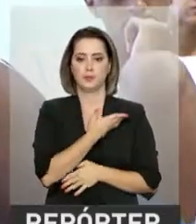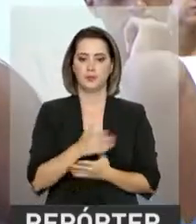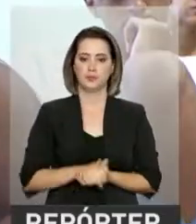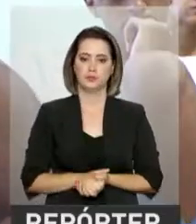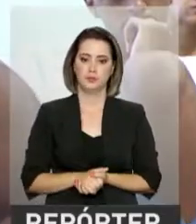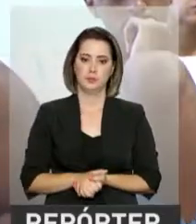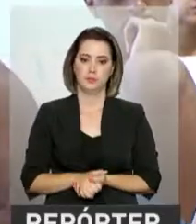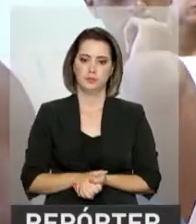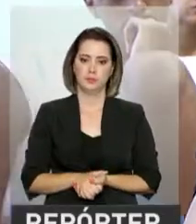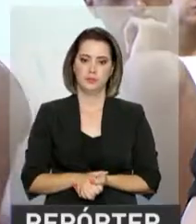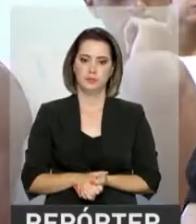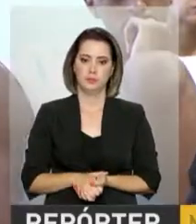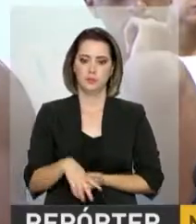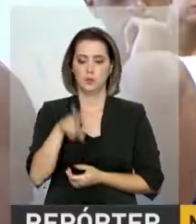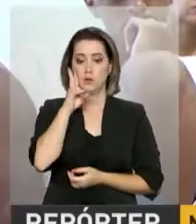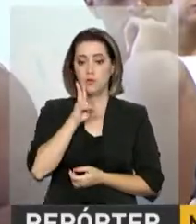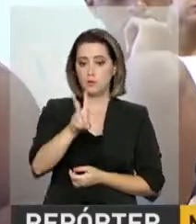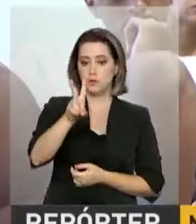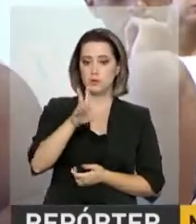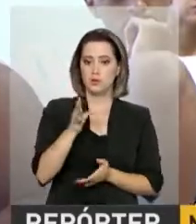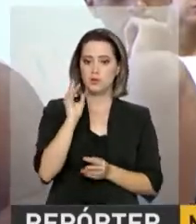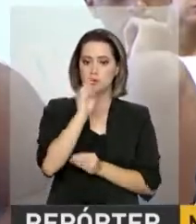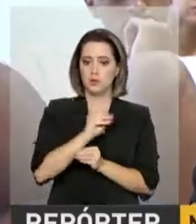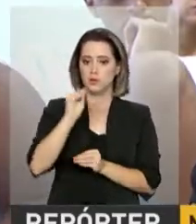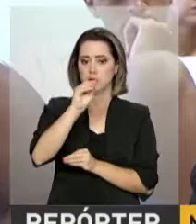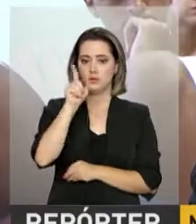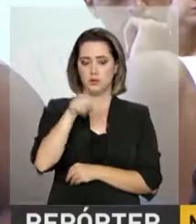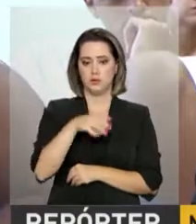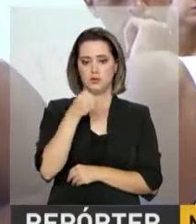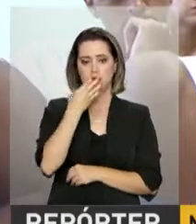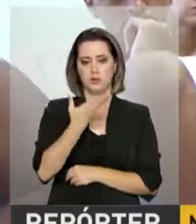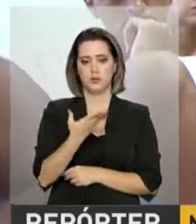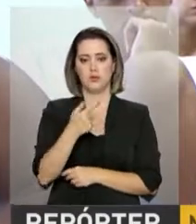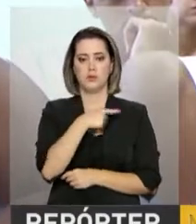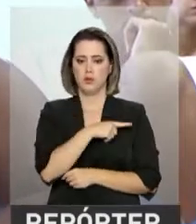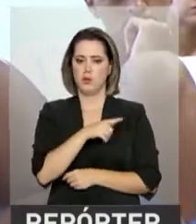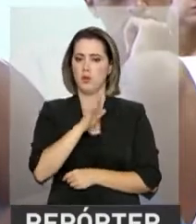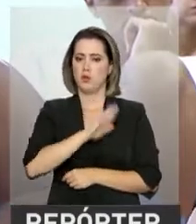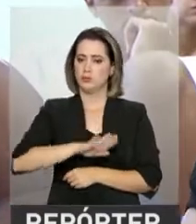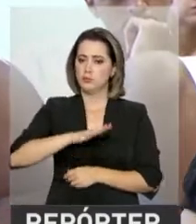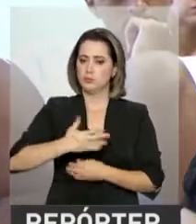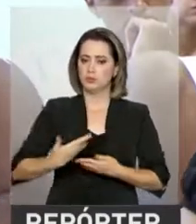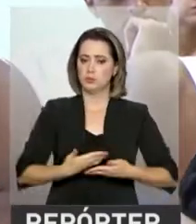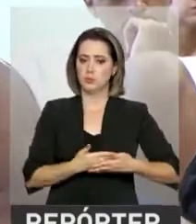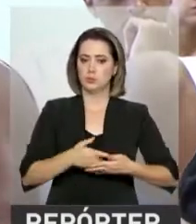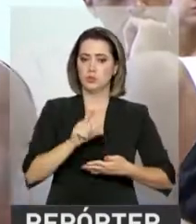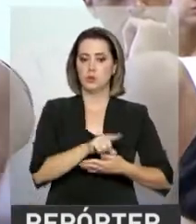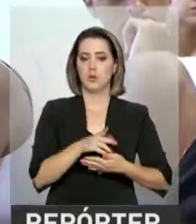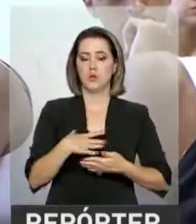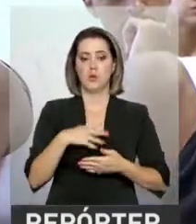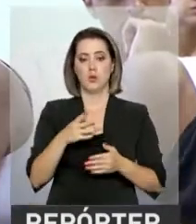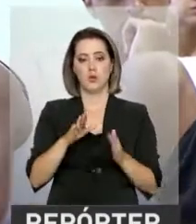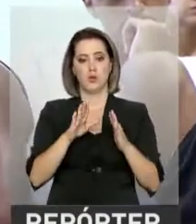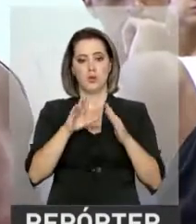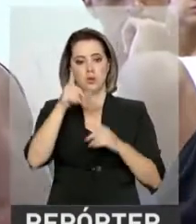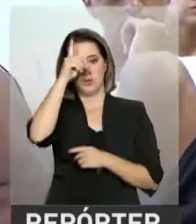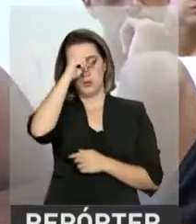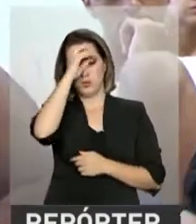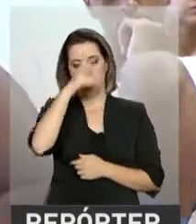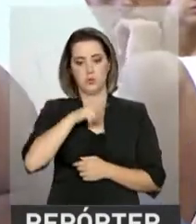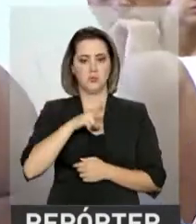você vê que o cuidado é muito bom gostavas acompanhamento do amigo particular eu não vejo diferença